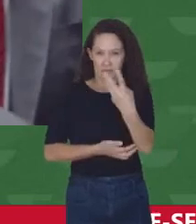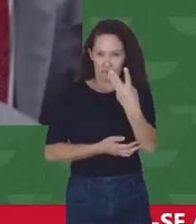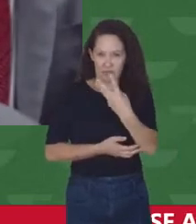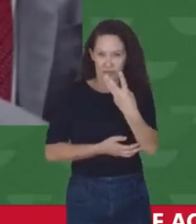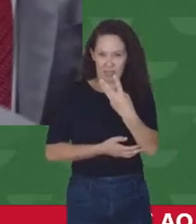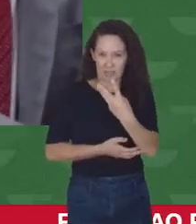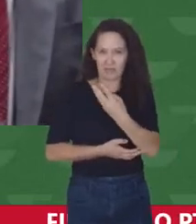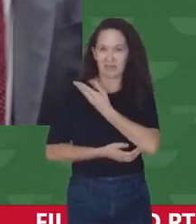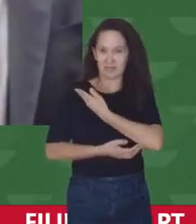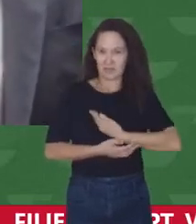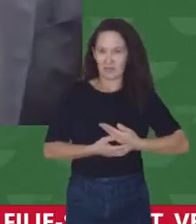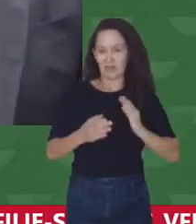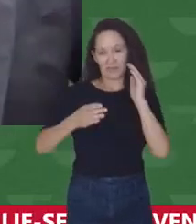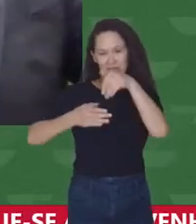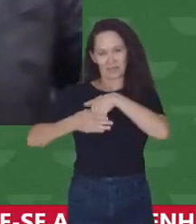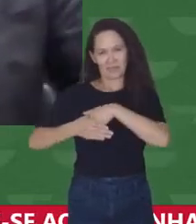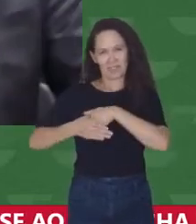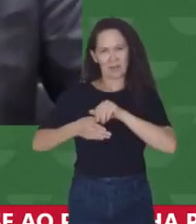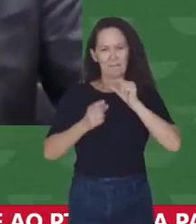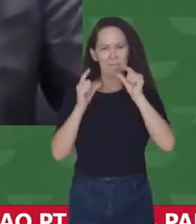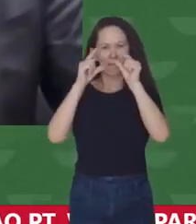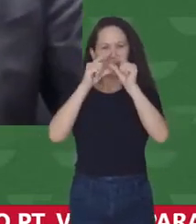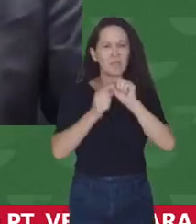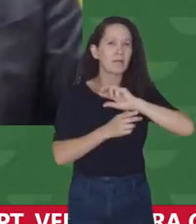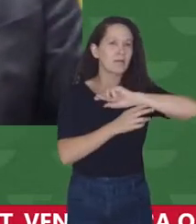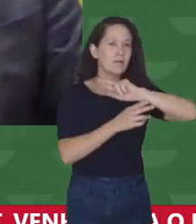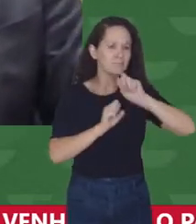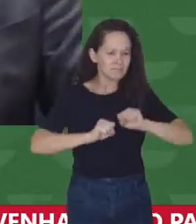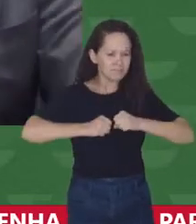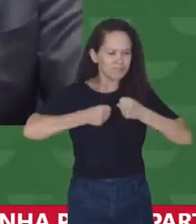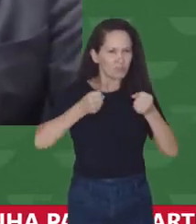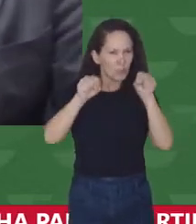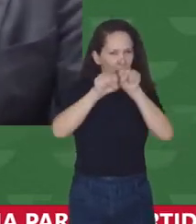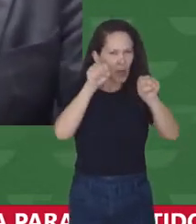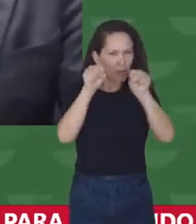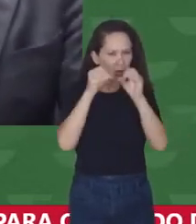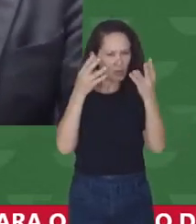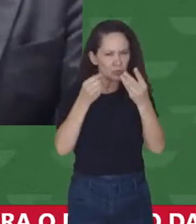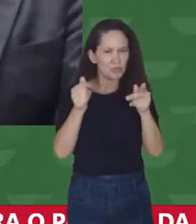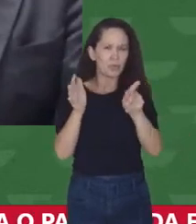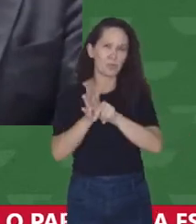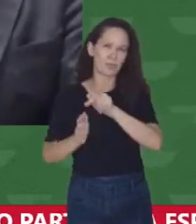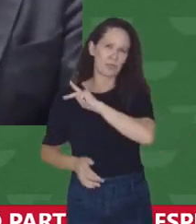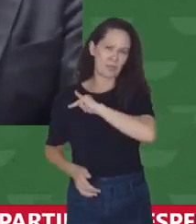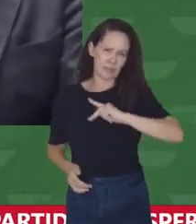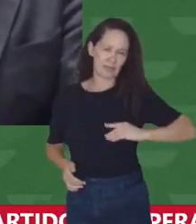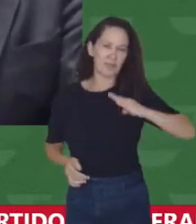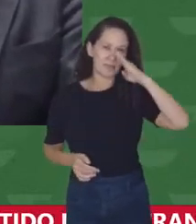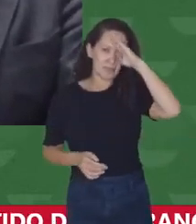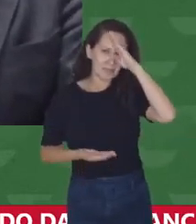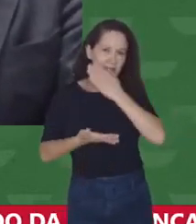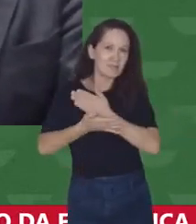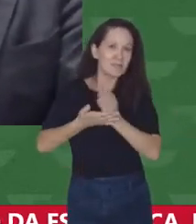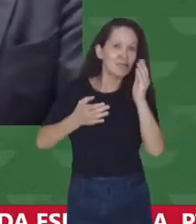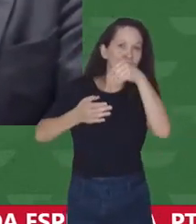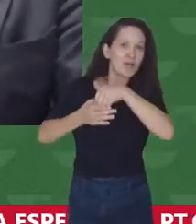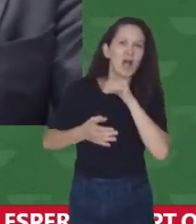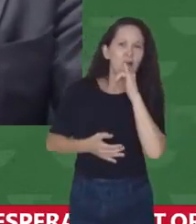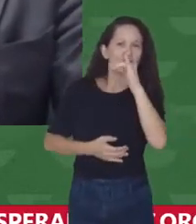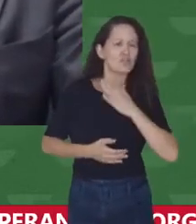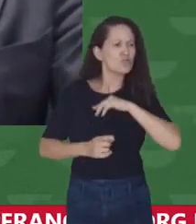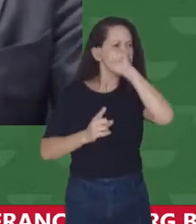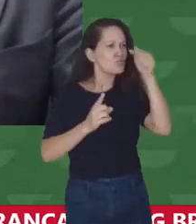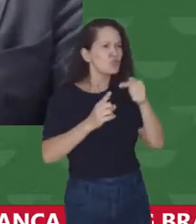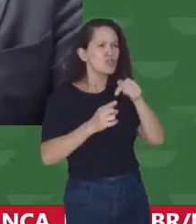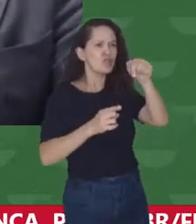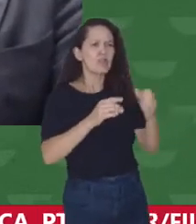pequeno, porque houve um esforço muito grande de destruição. O próprio presidente Bolsonaro, quando entrou, falou: olha, o meu objetivo